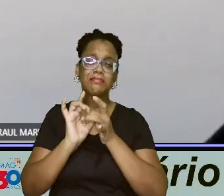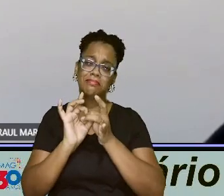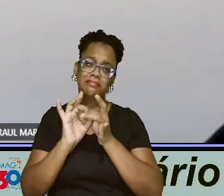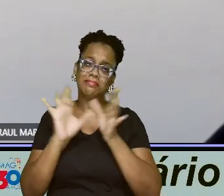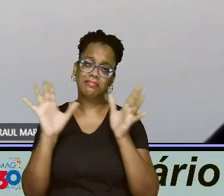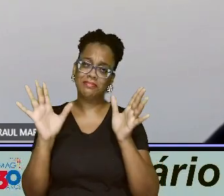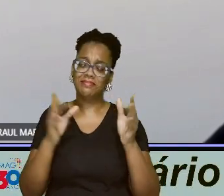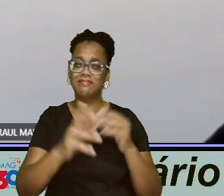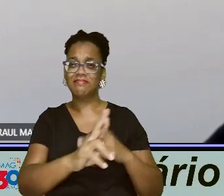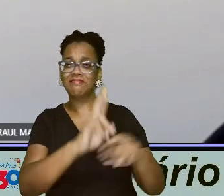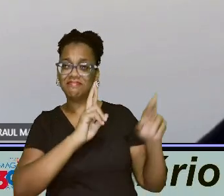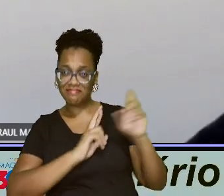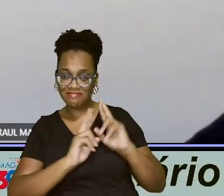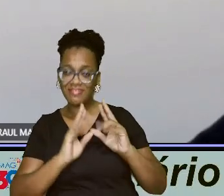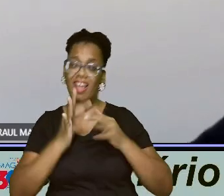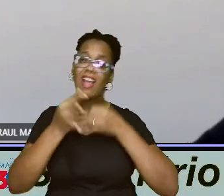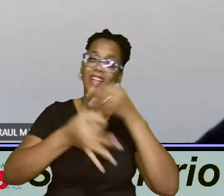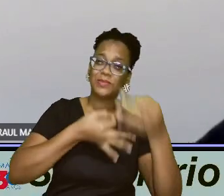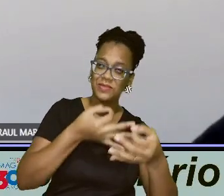nossos convidados.